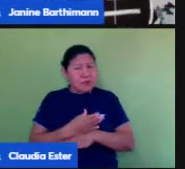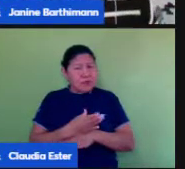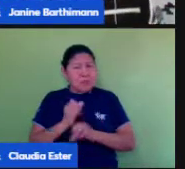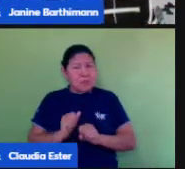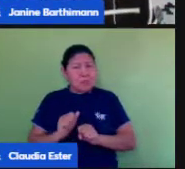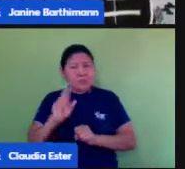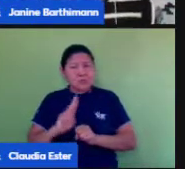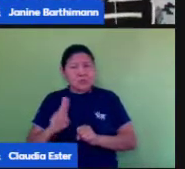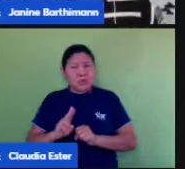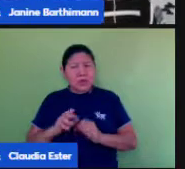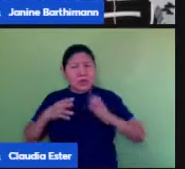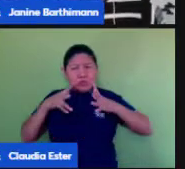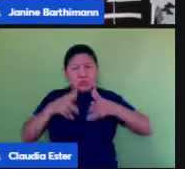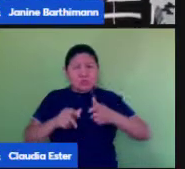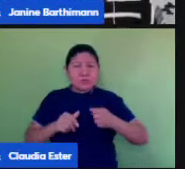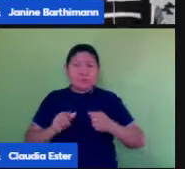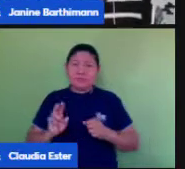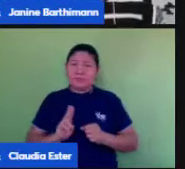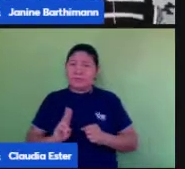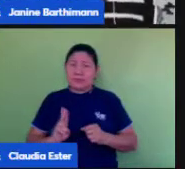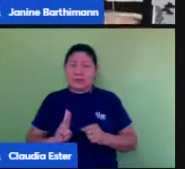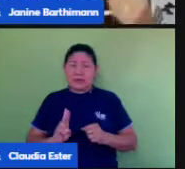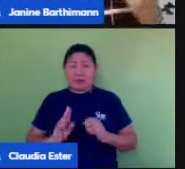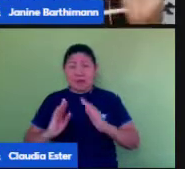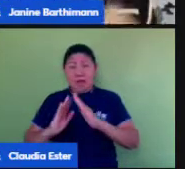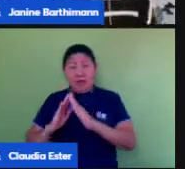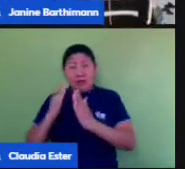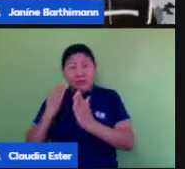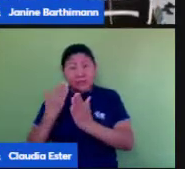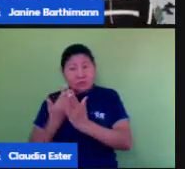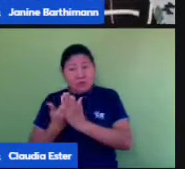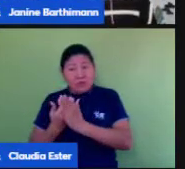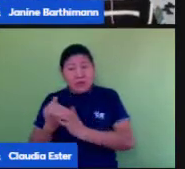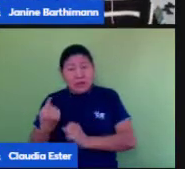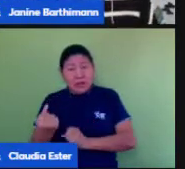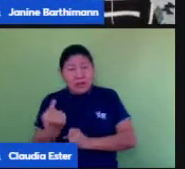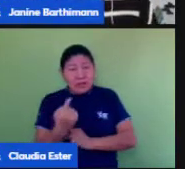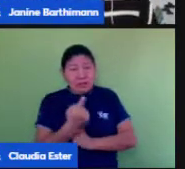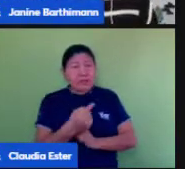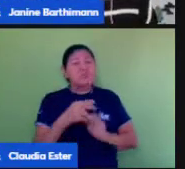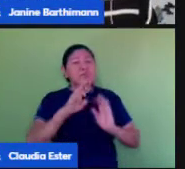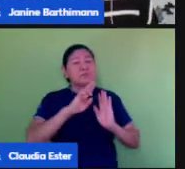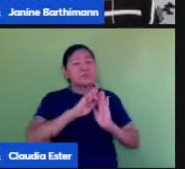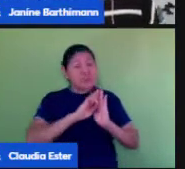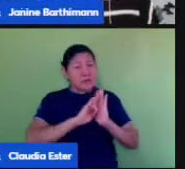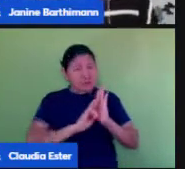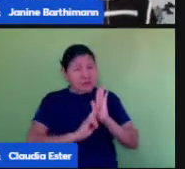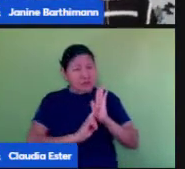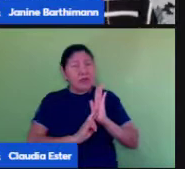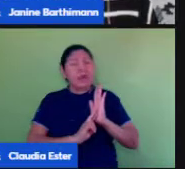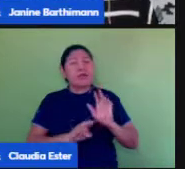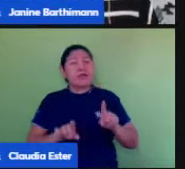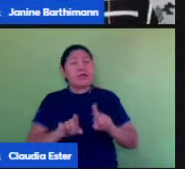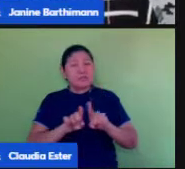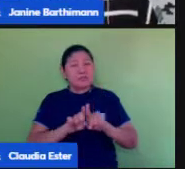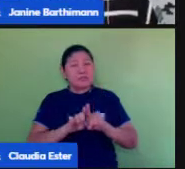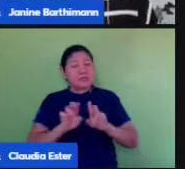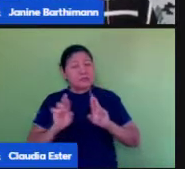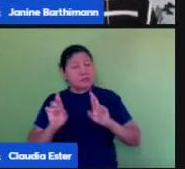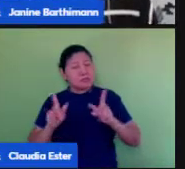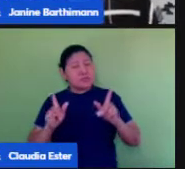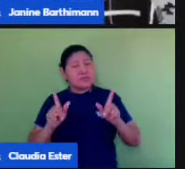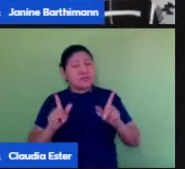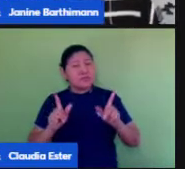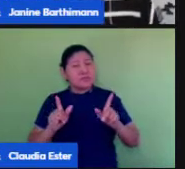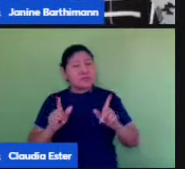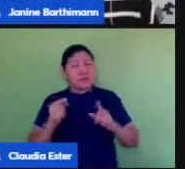realidade da escola em que você trabalha. A turma em que você trabalha no período matutino e a turma do